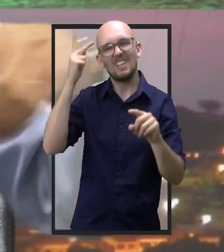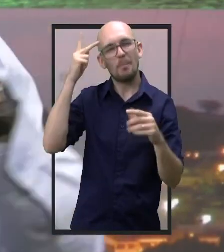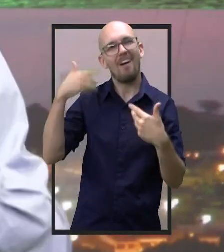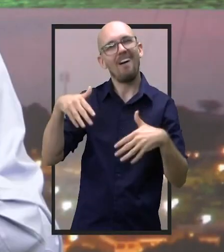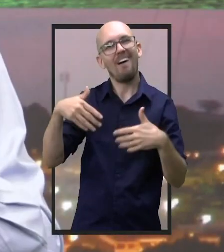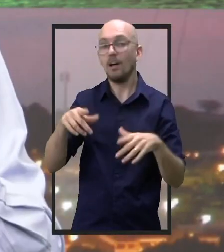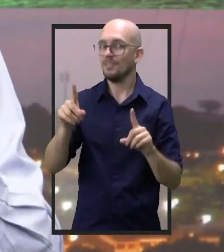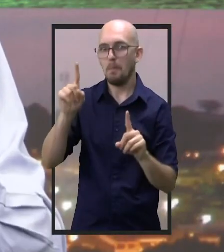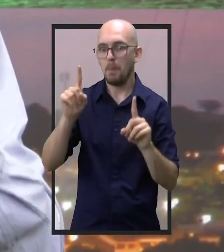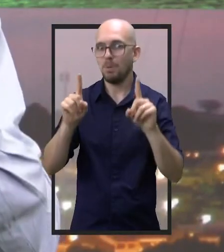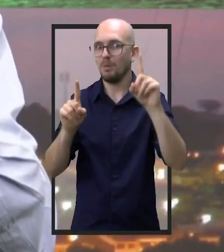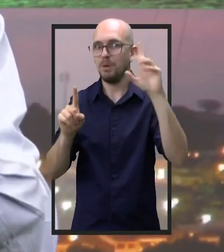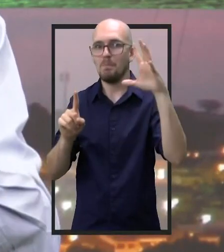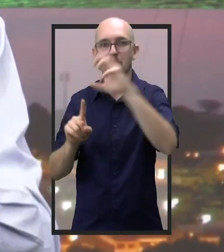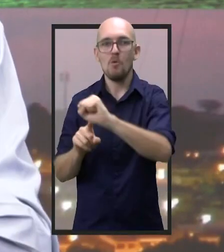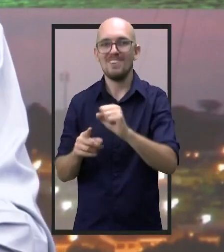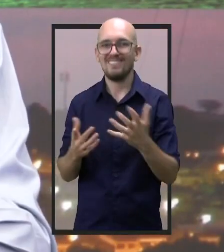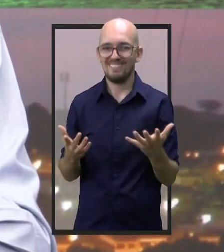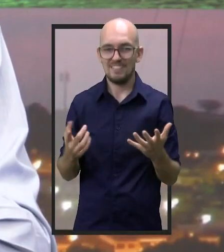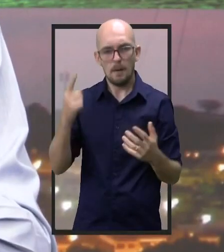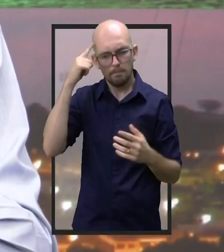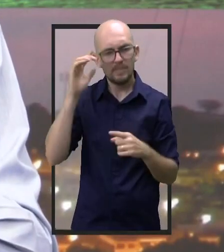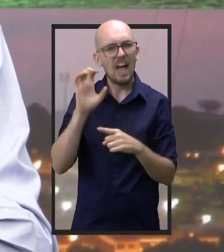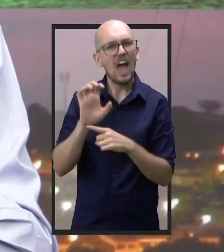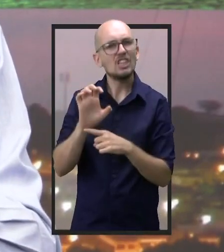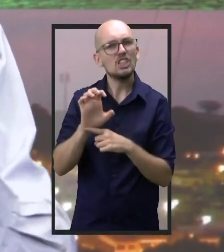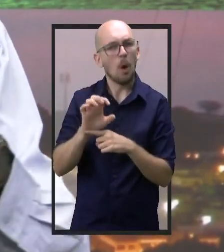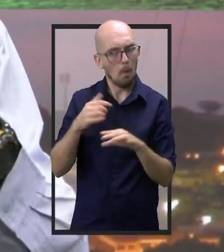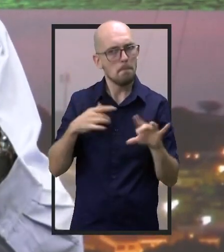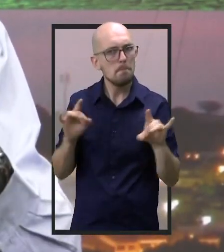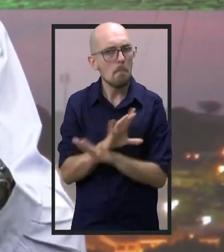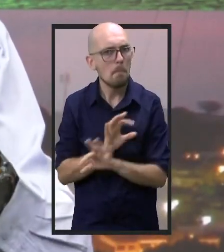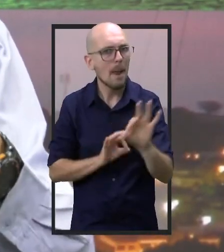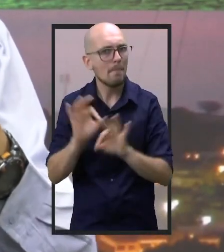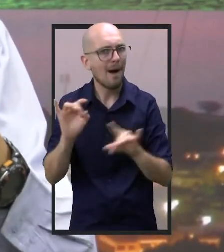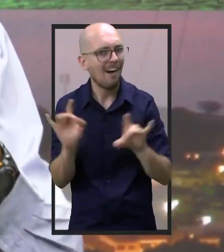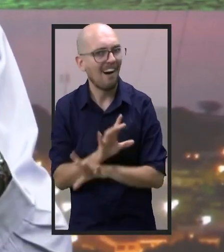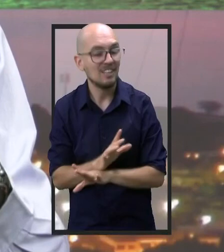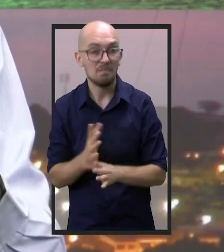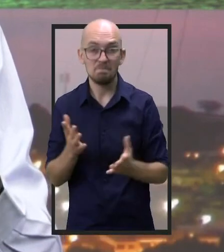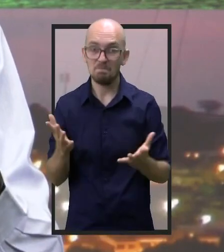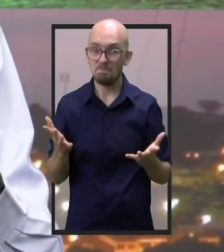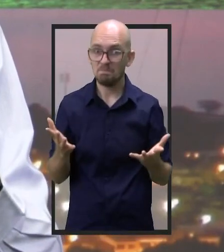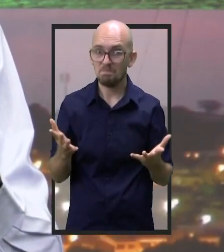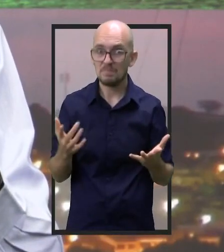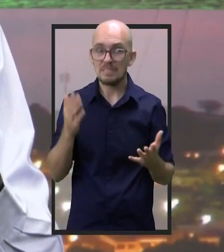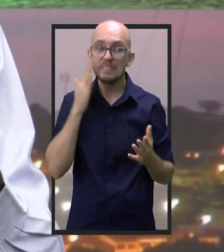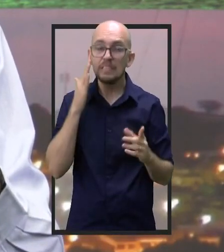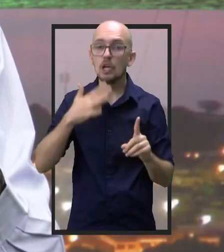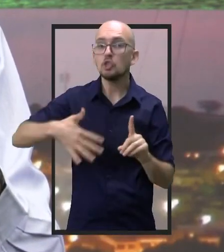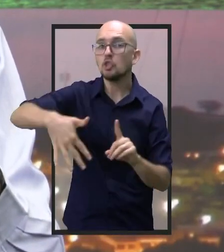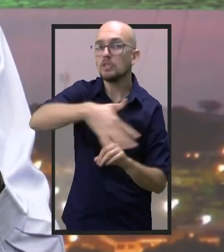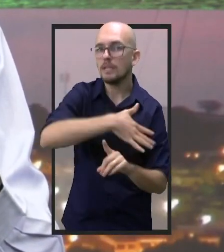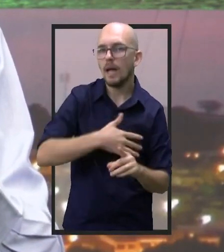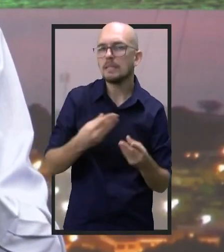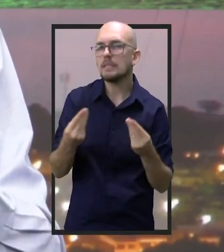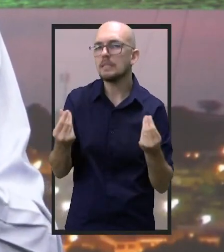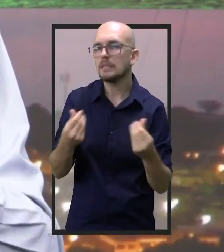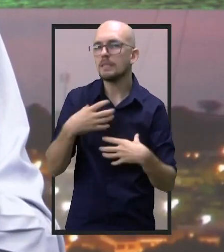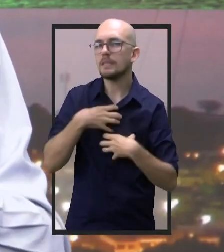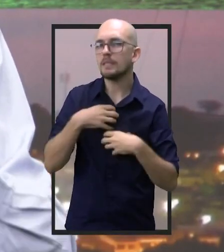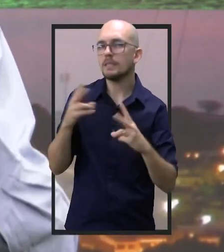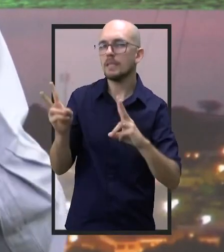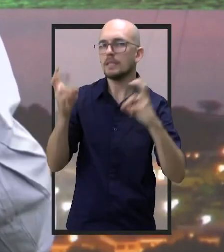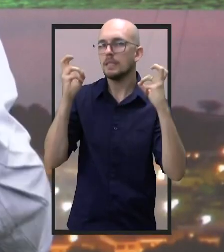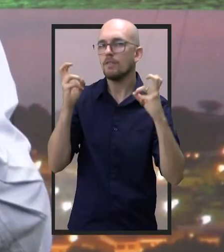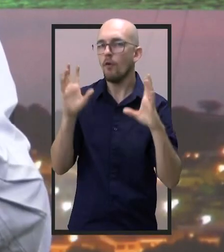40 regionais, a nossa regional está preparada? Estamos com a sociedade sensível a esse processo? Se nós pensarmos